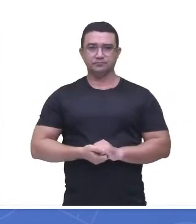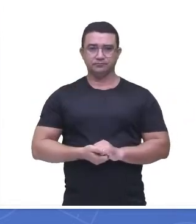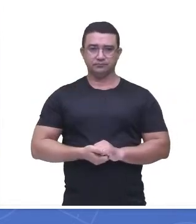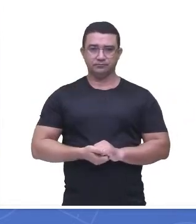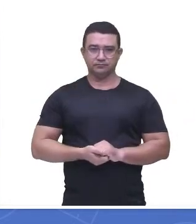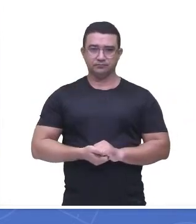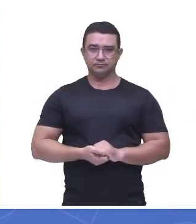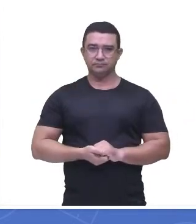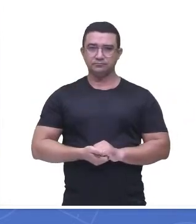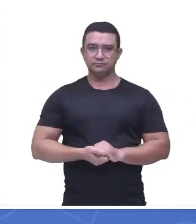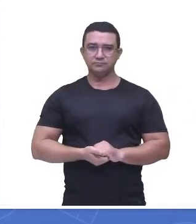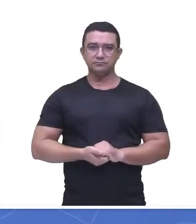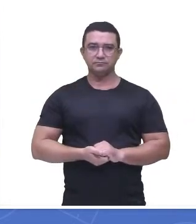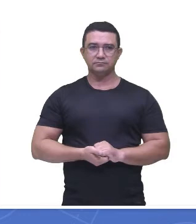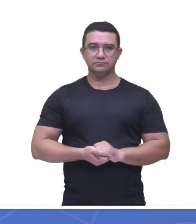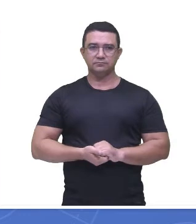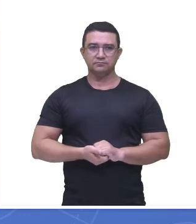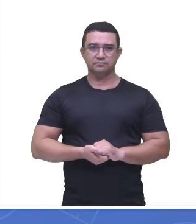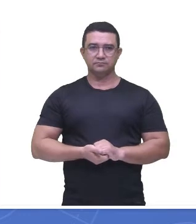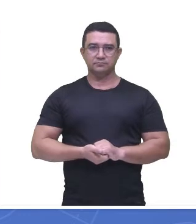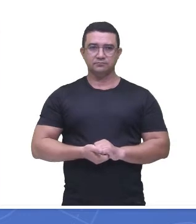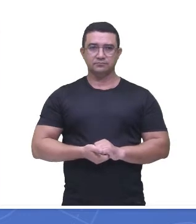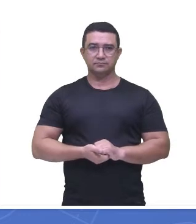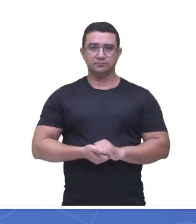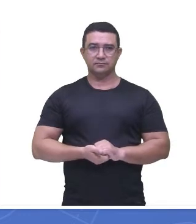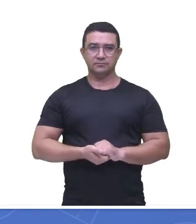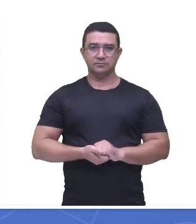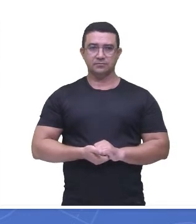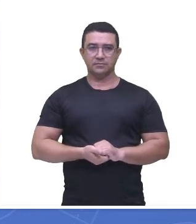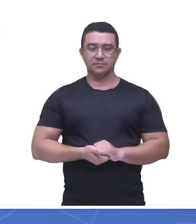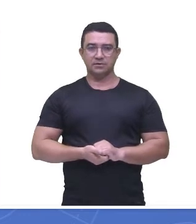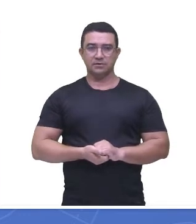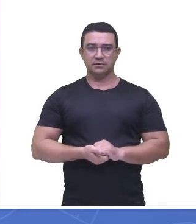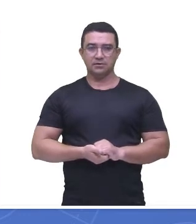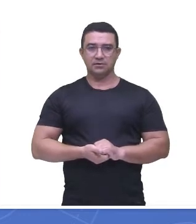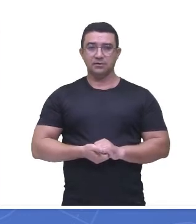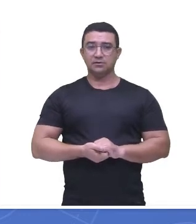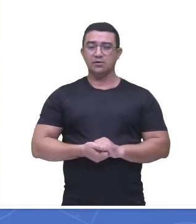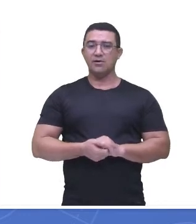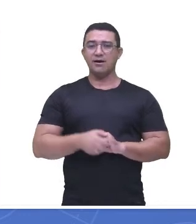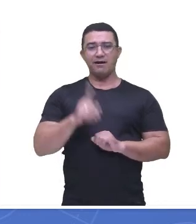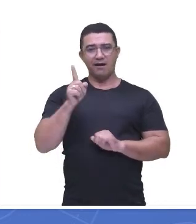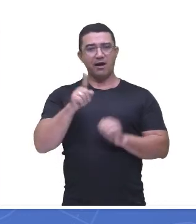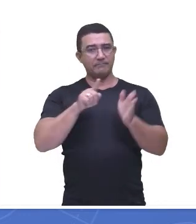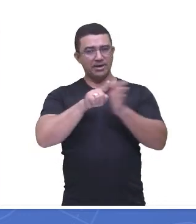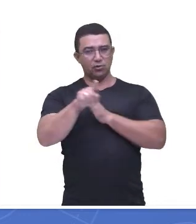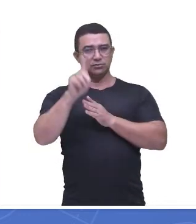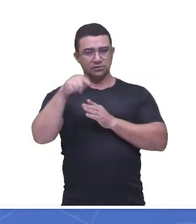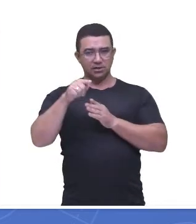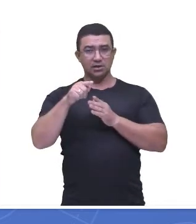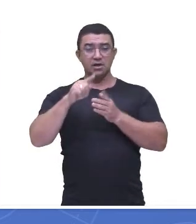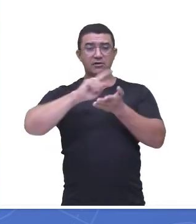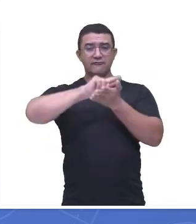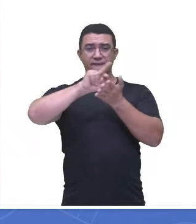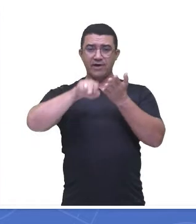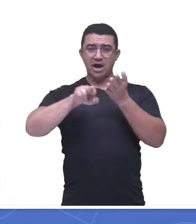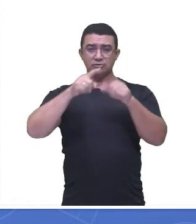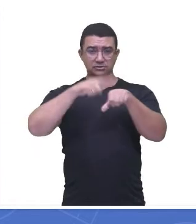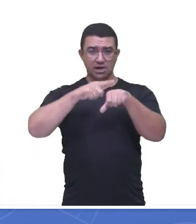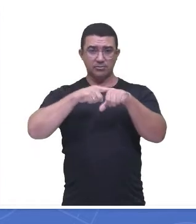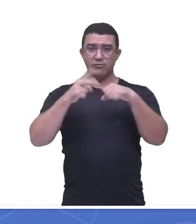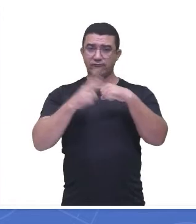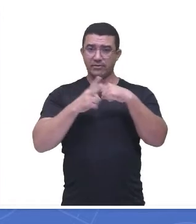frases da alternativa C. Lá eles estão em diversos tempos verbais, né? No ABCDE. Porém,